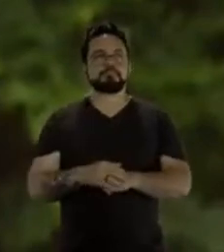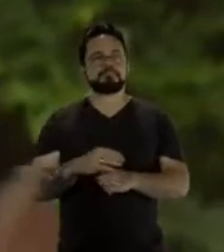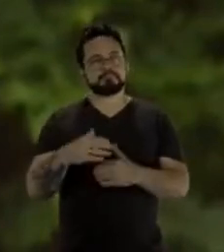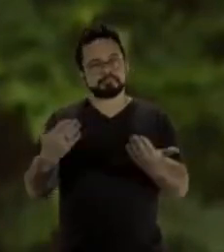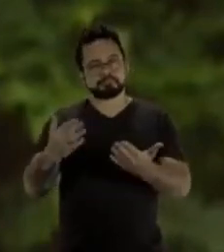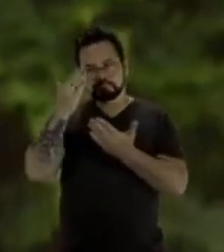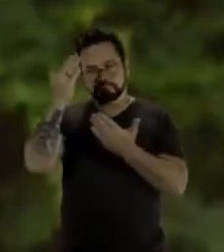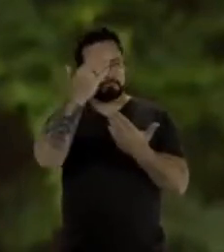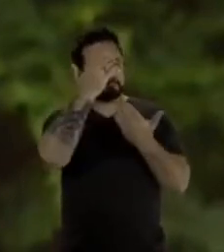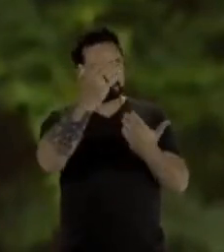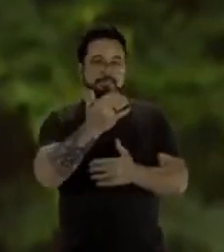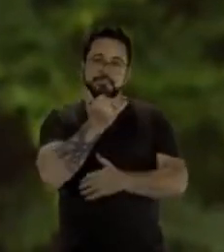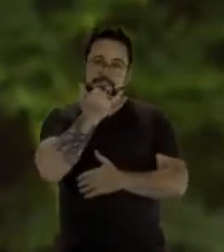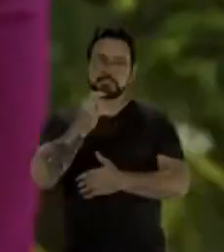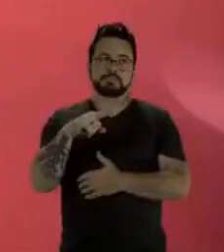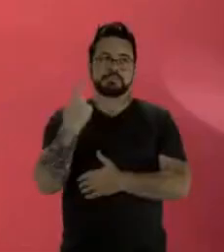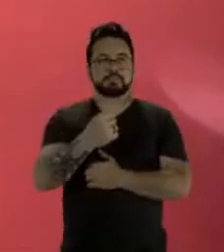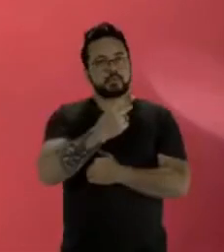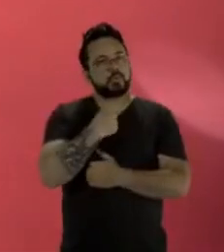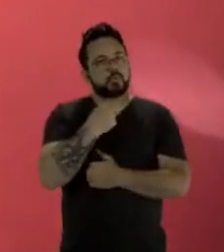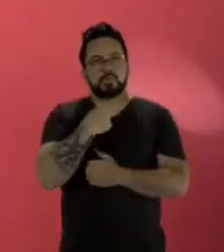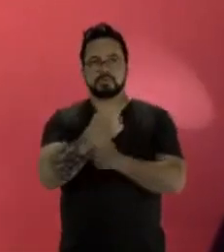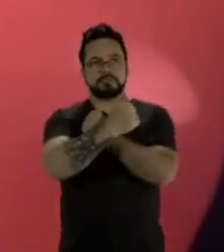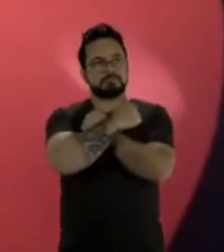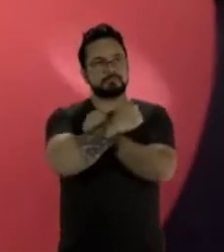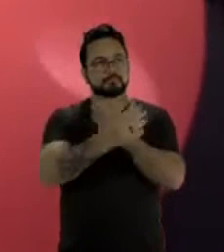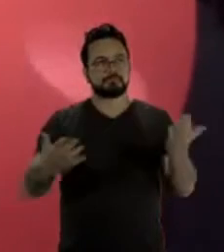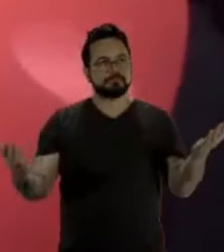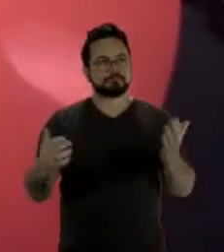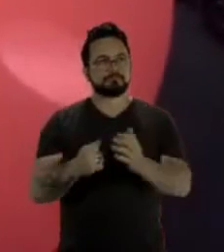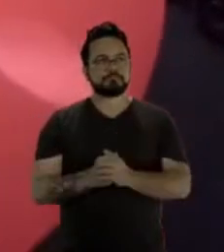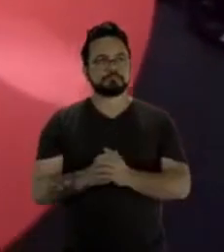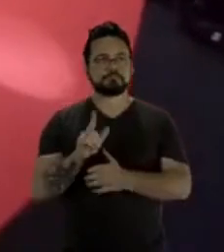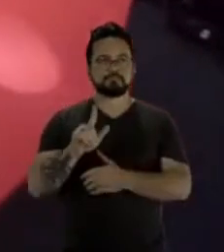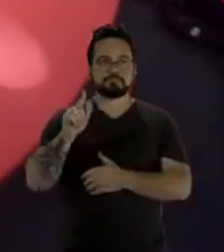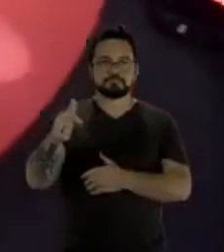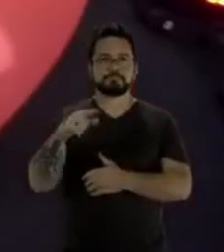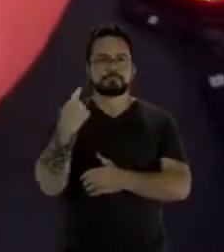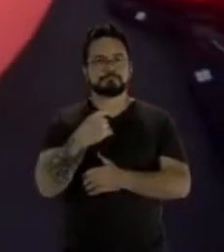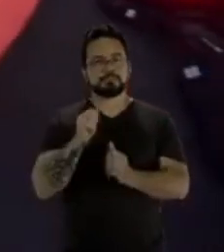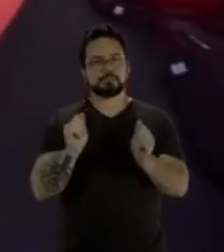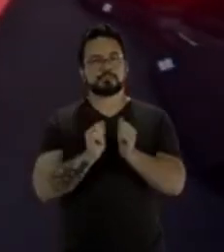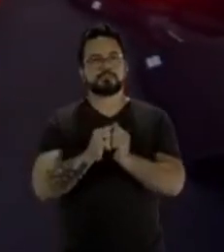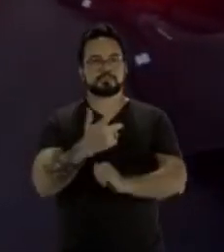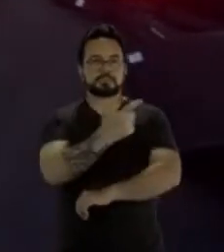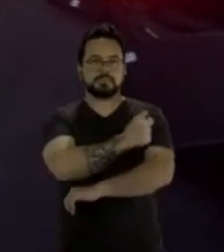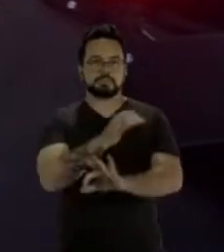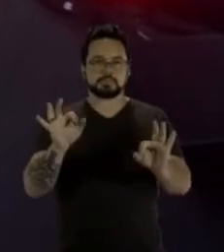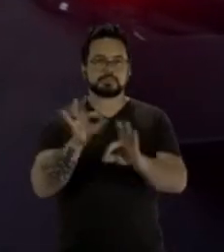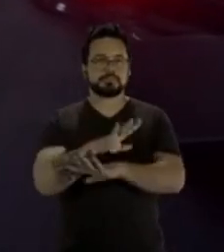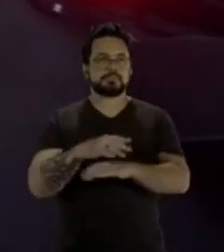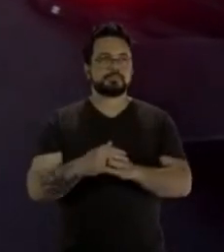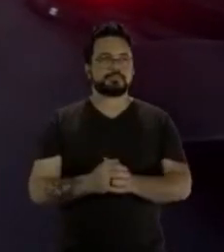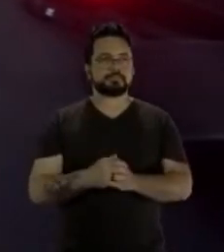seguir. Meninas, muito obrigada. Uma pena que a gente não pôde se abraçar. Uma pena, mas em breve estaremos todos muito vacinados.